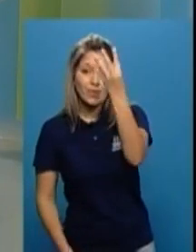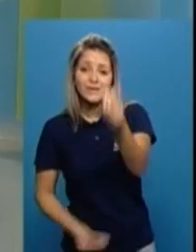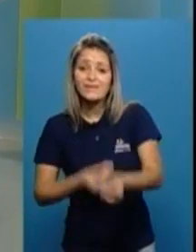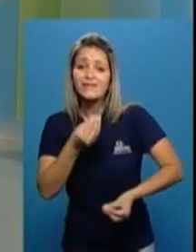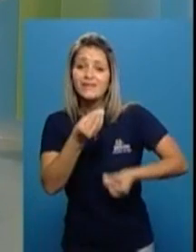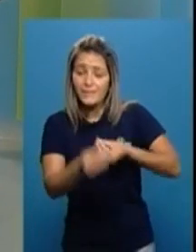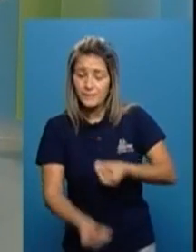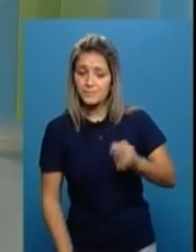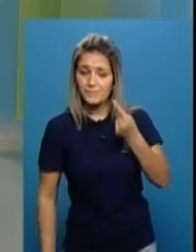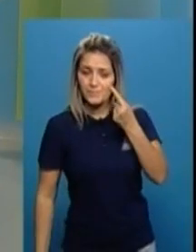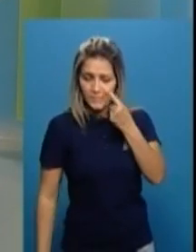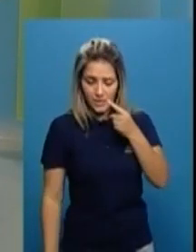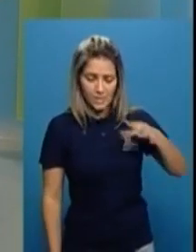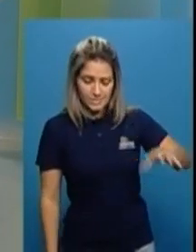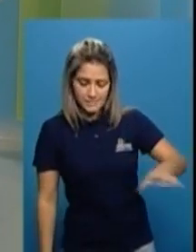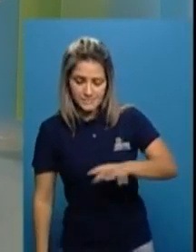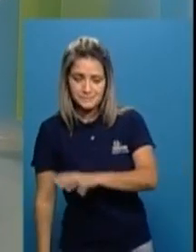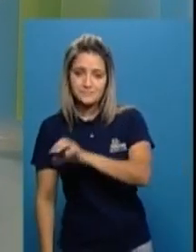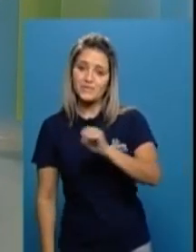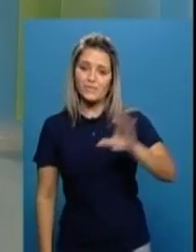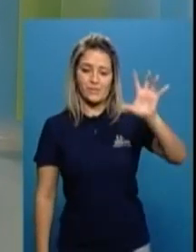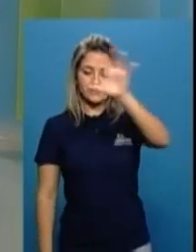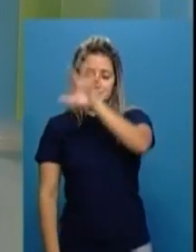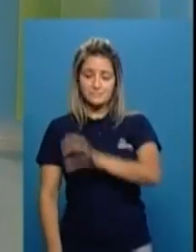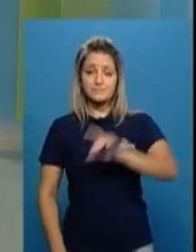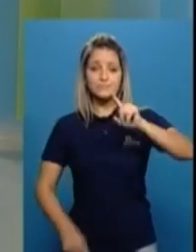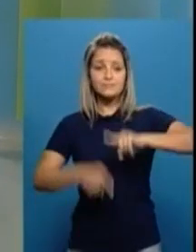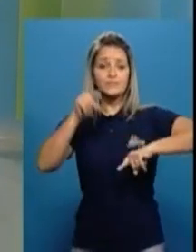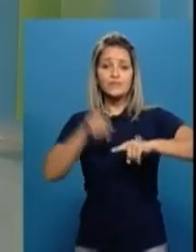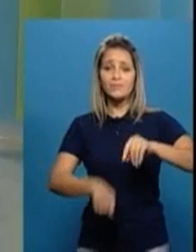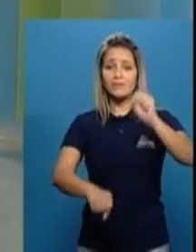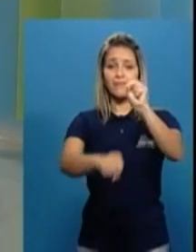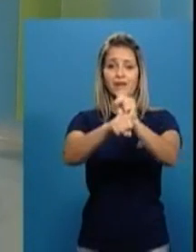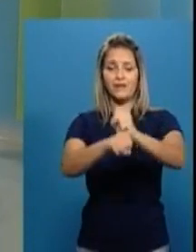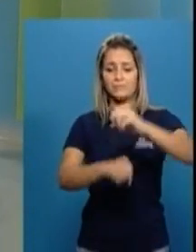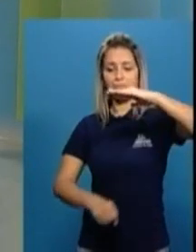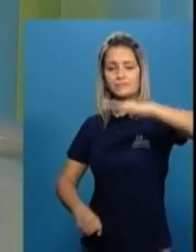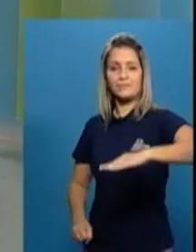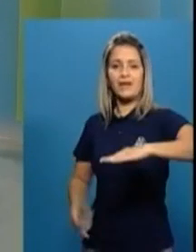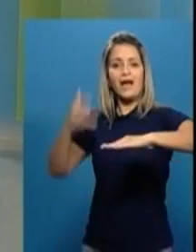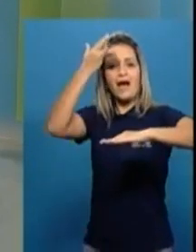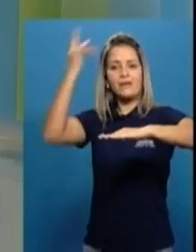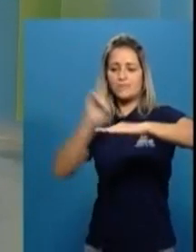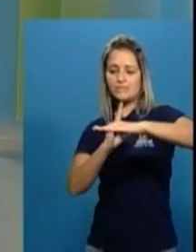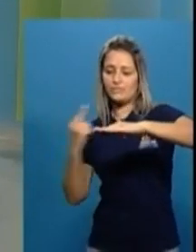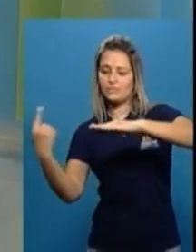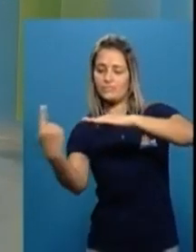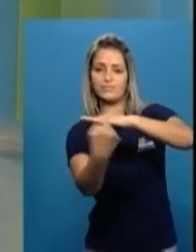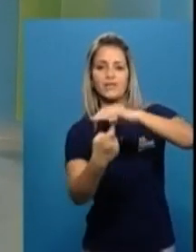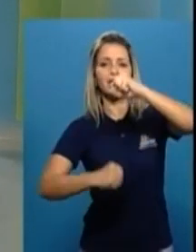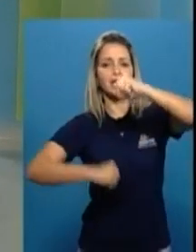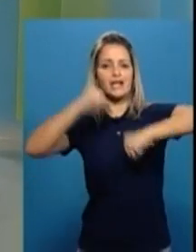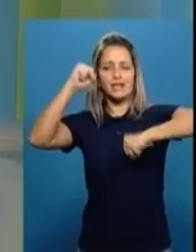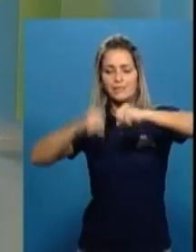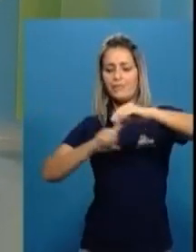de que, nesse tipo de layout, o material é que permanece imóvel. Todos os equipamentos,